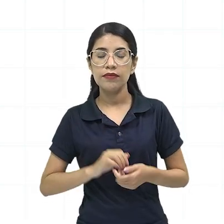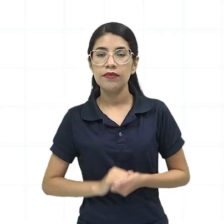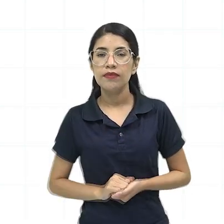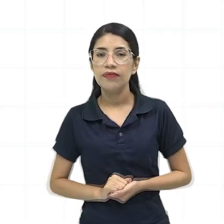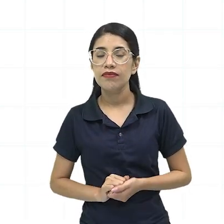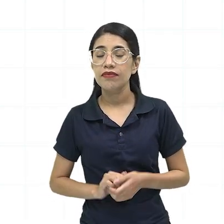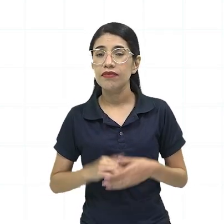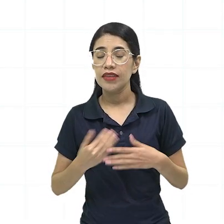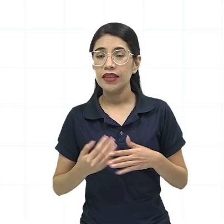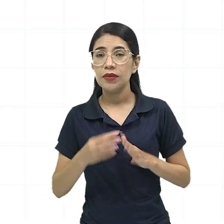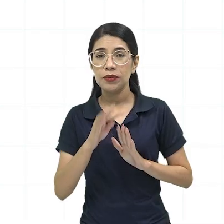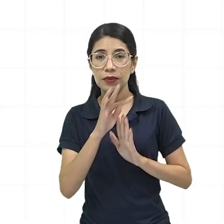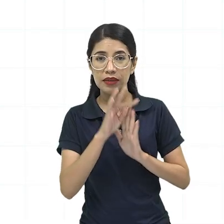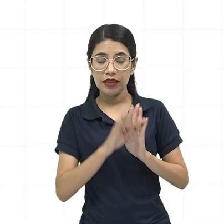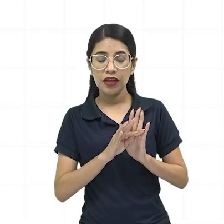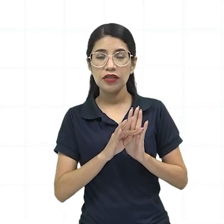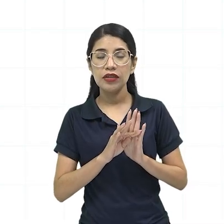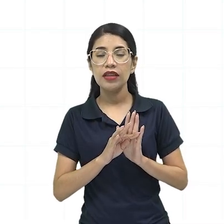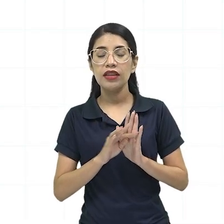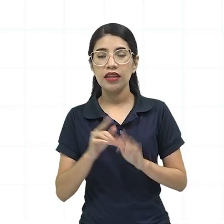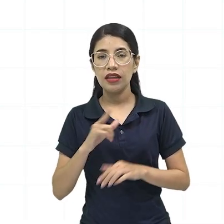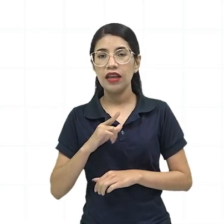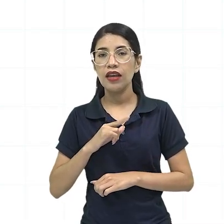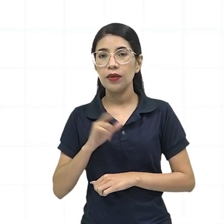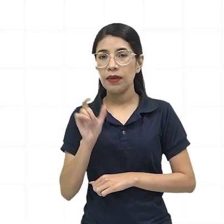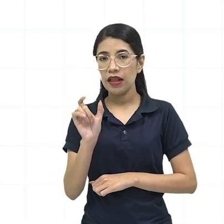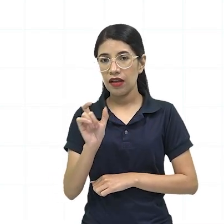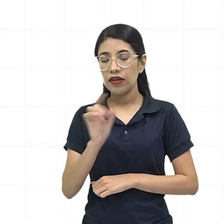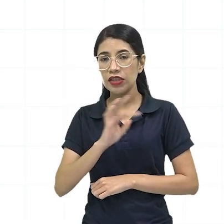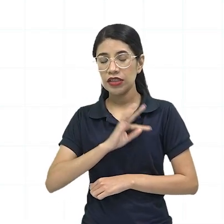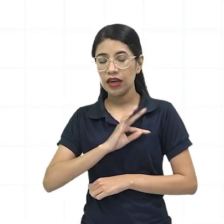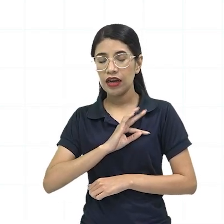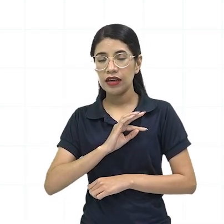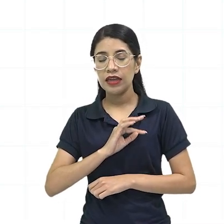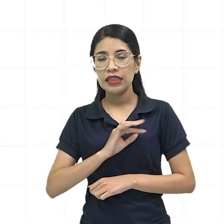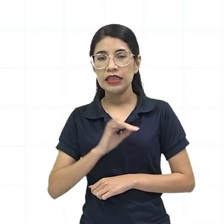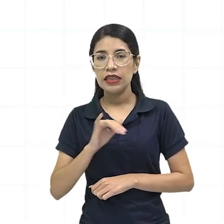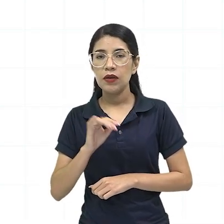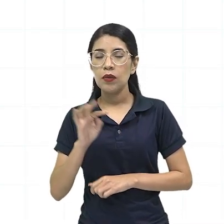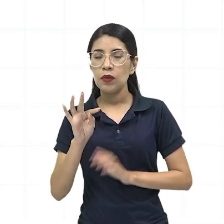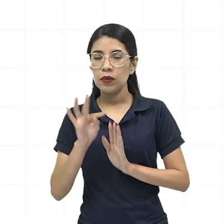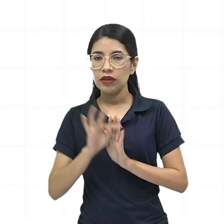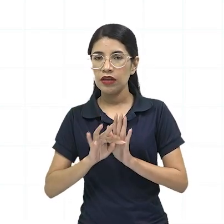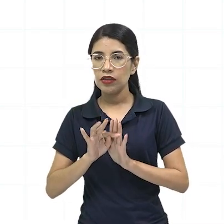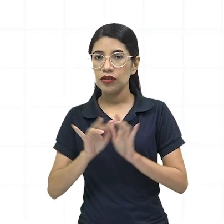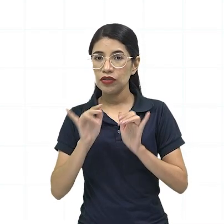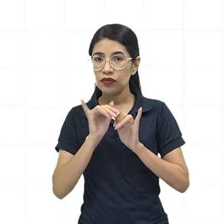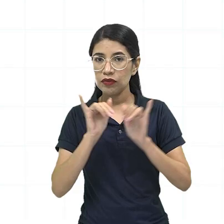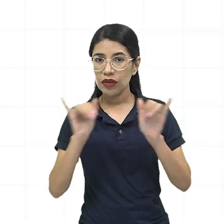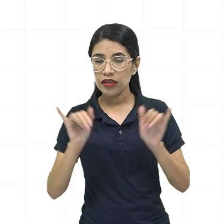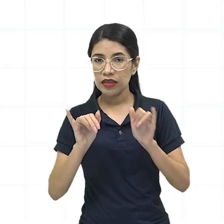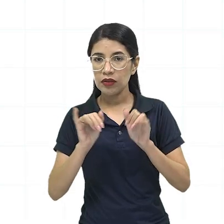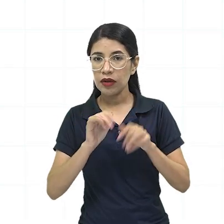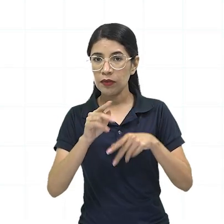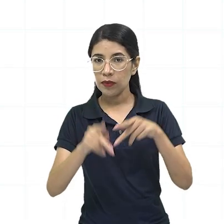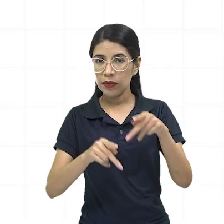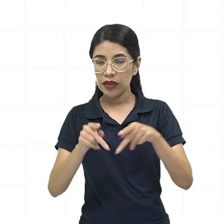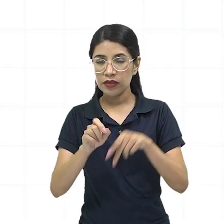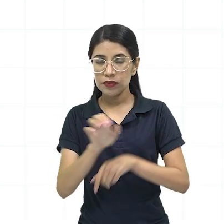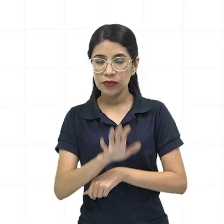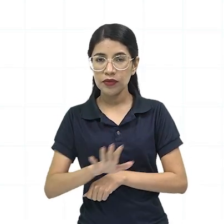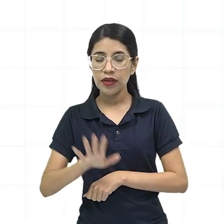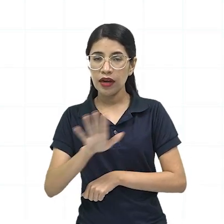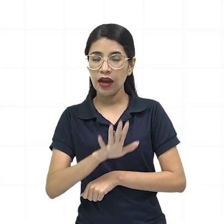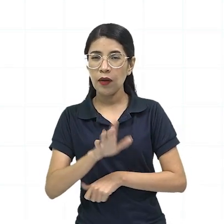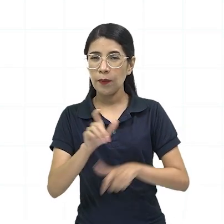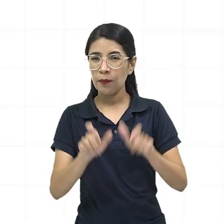no texto, vai ter termos técnicos, por mais que o texto seja para uma divulgação para a população, ou seja,